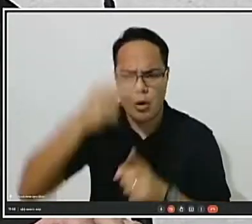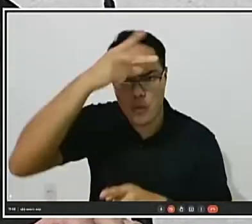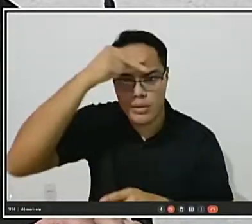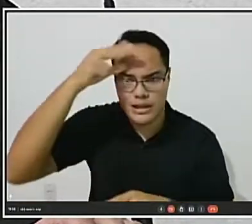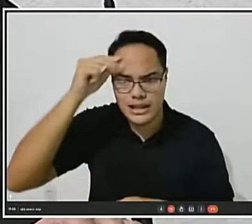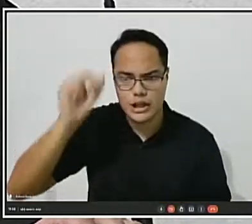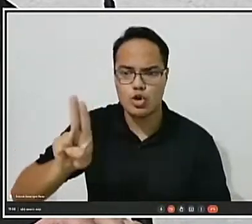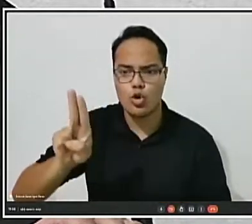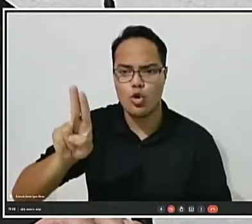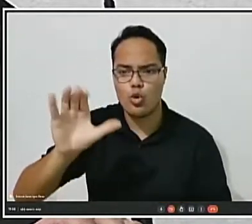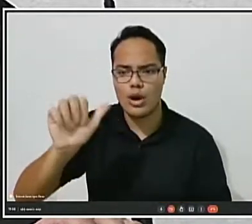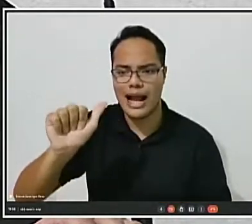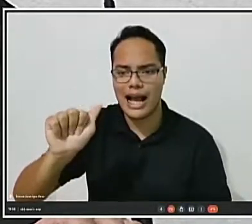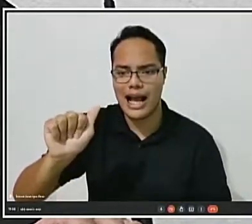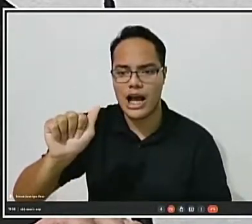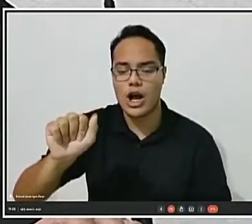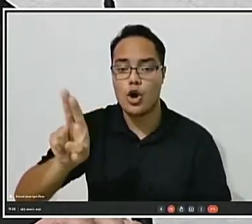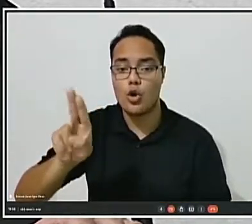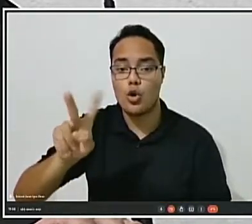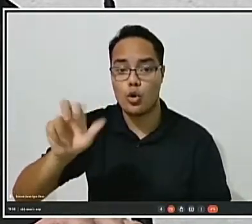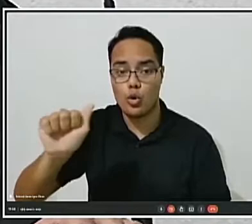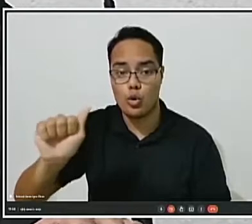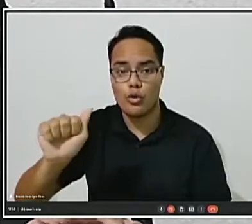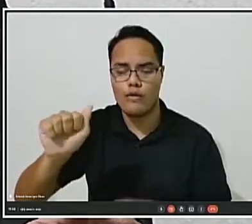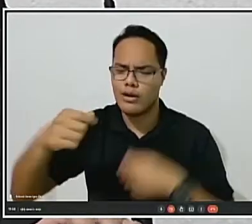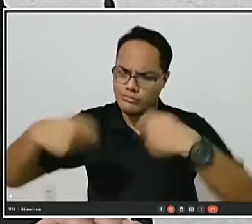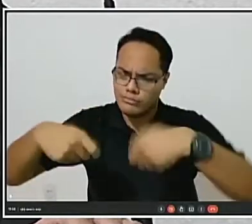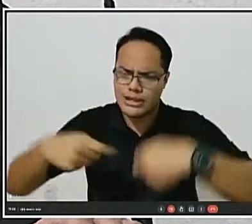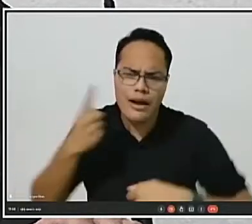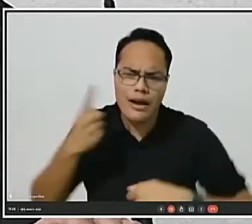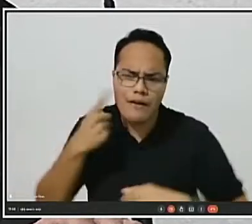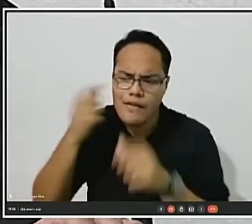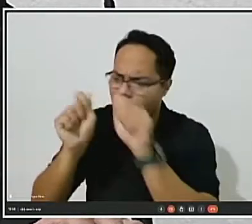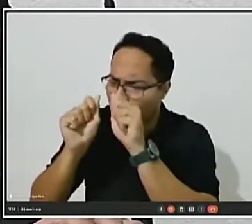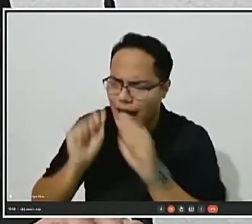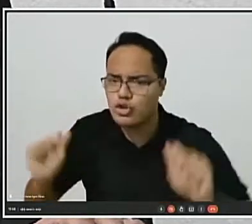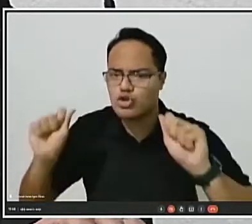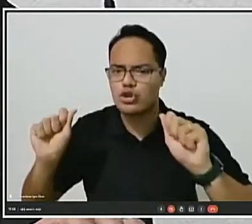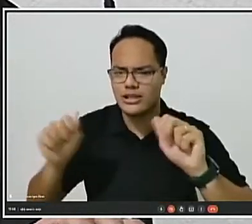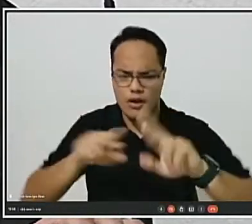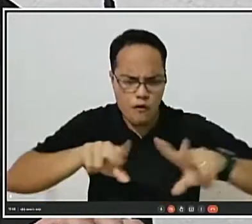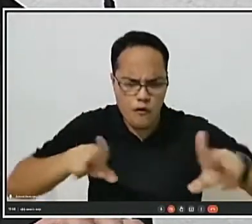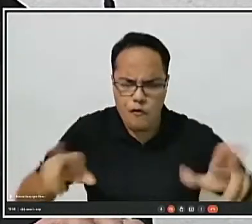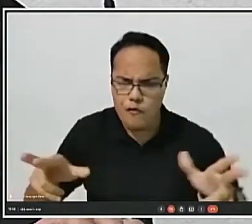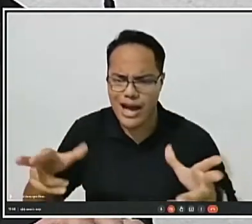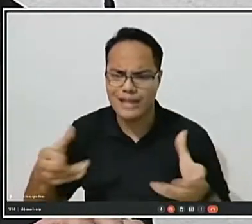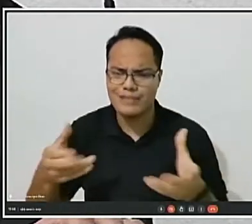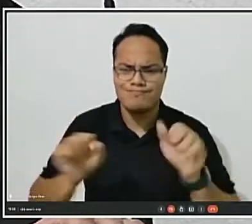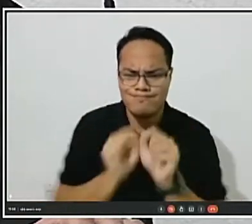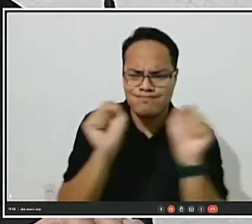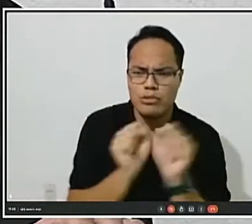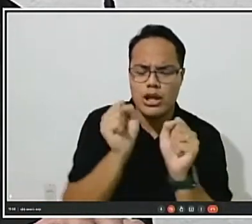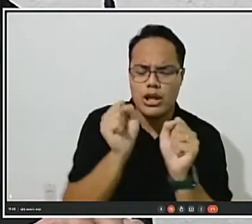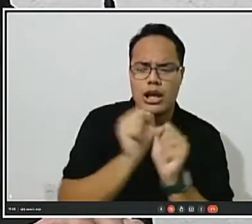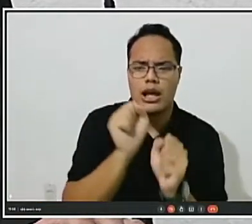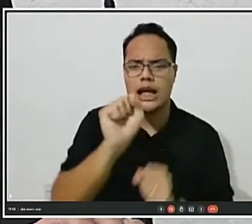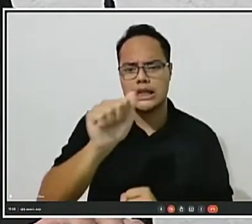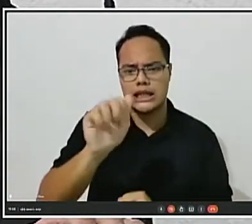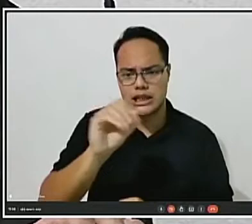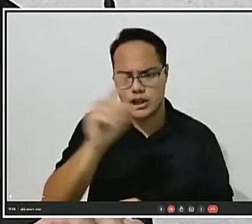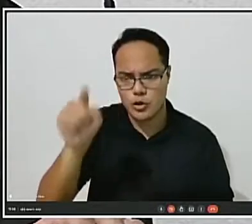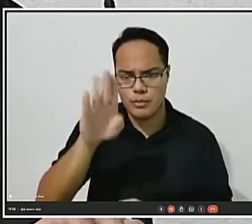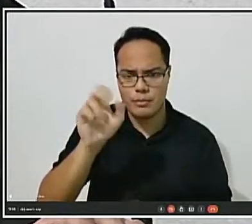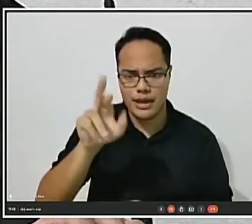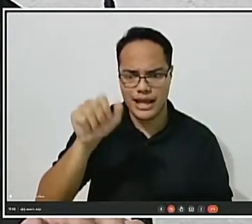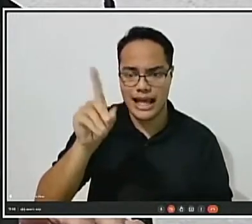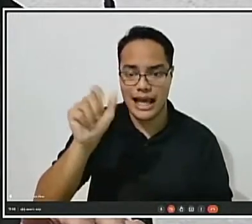eu acho que teria que pegar essas associações que mais são prejudicadas, São Bernardo, Rossio, São Basílio,